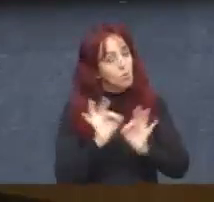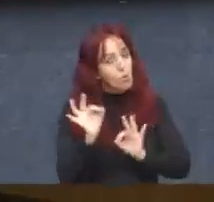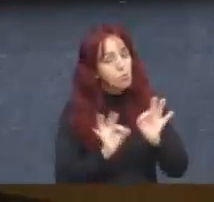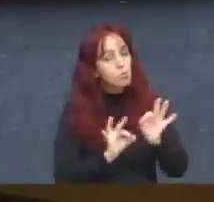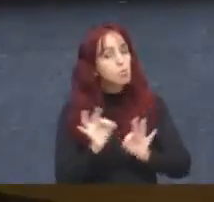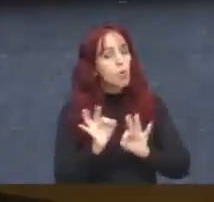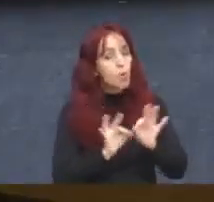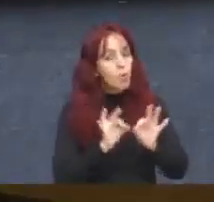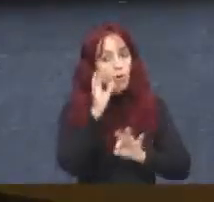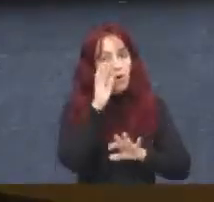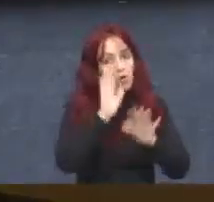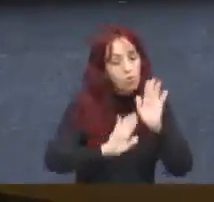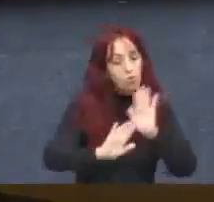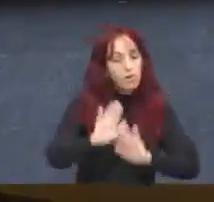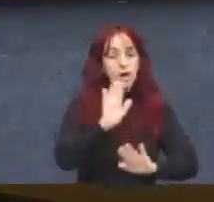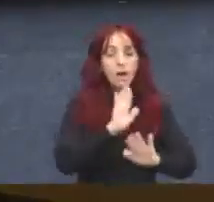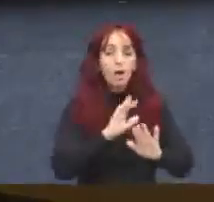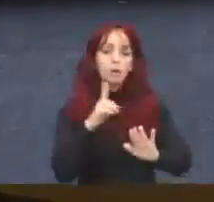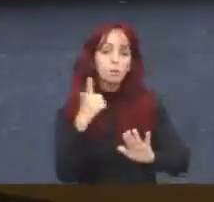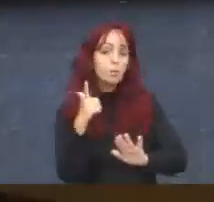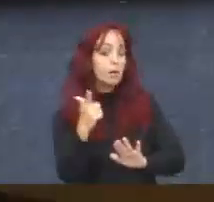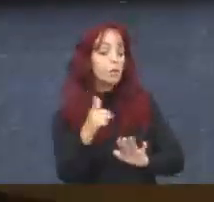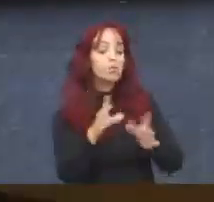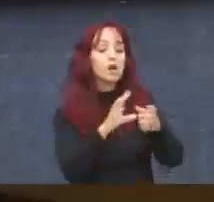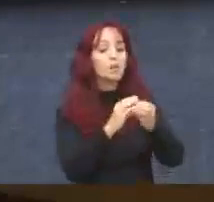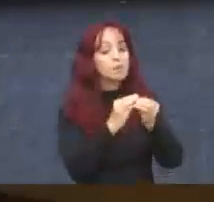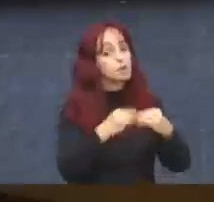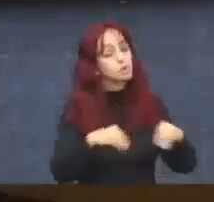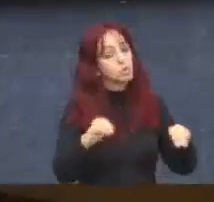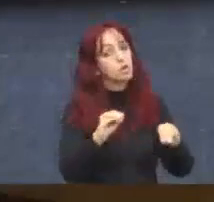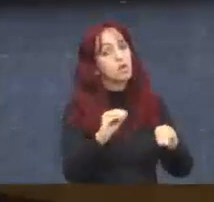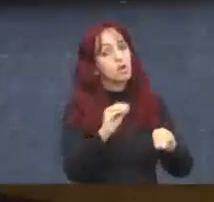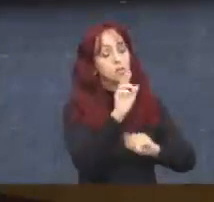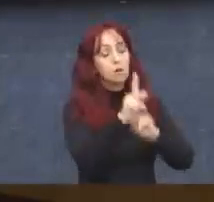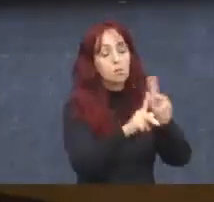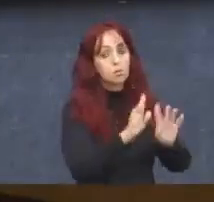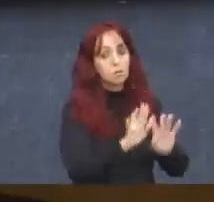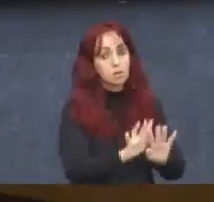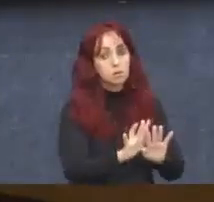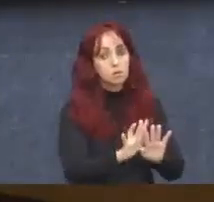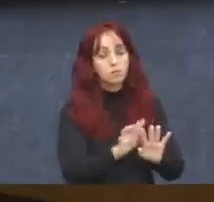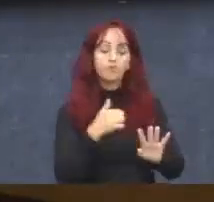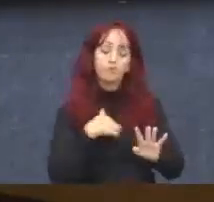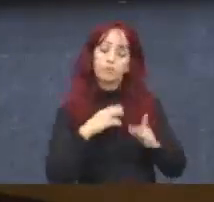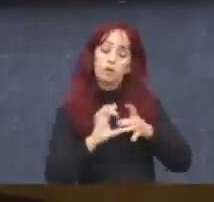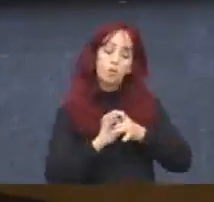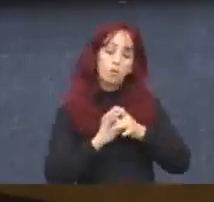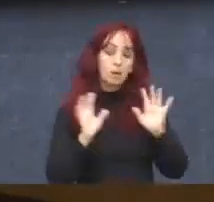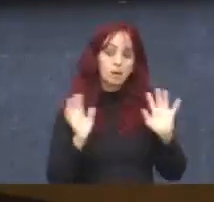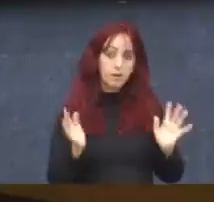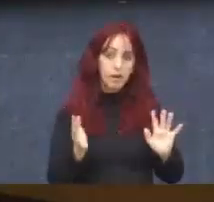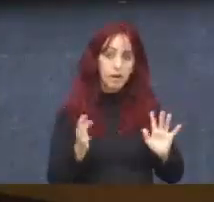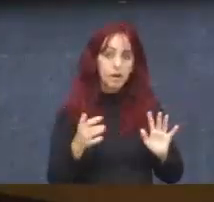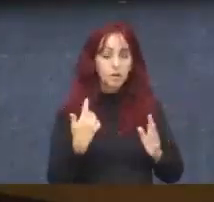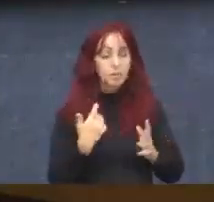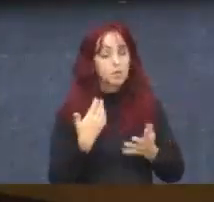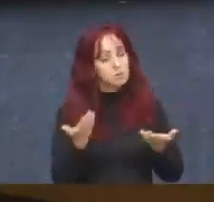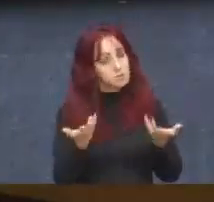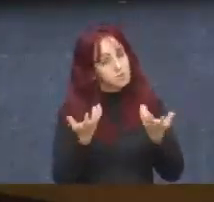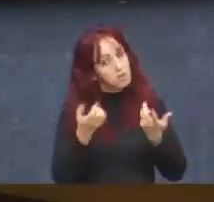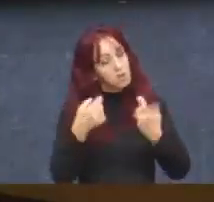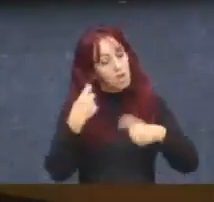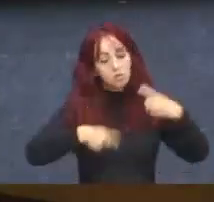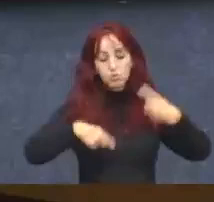que não traga nenhum prejuízo à população. Então, eu tomei essa liberdade. Se quiser discutir mais, eu